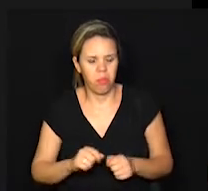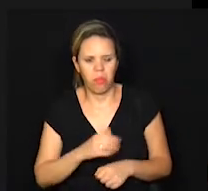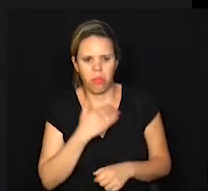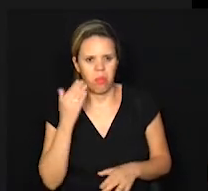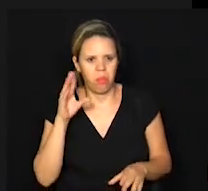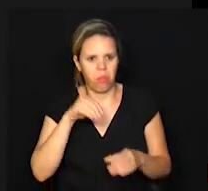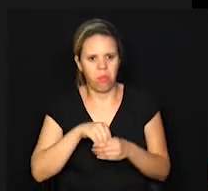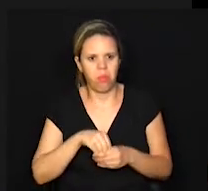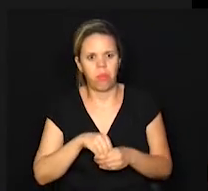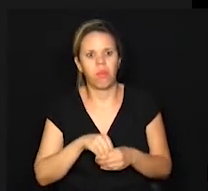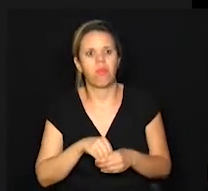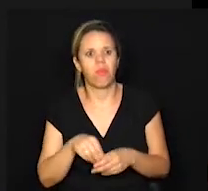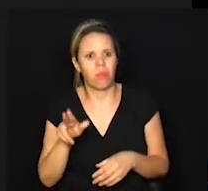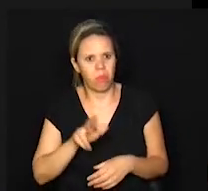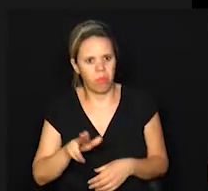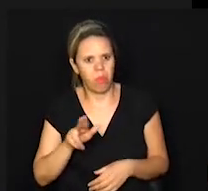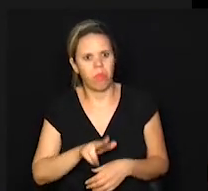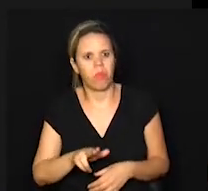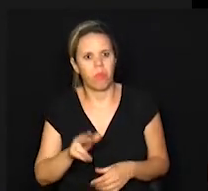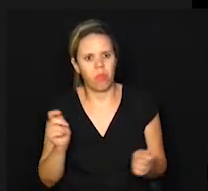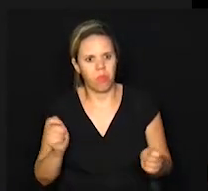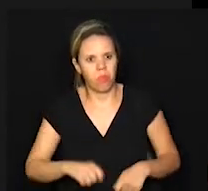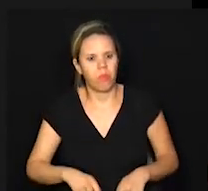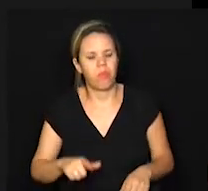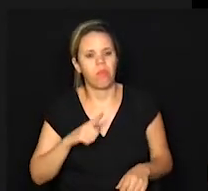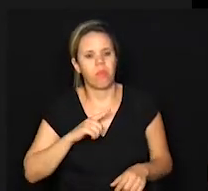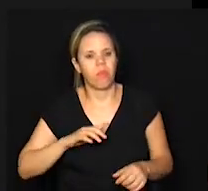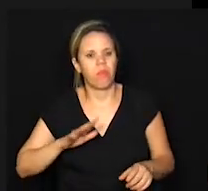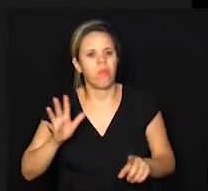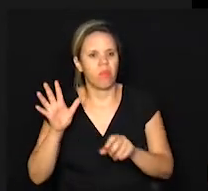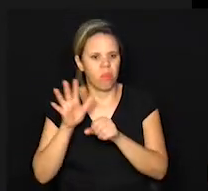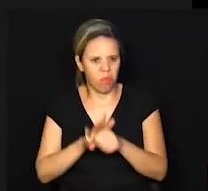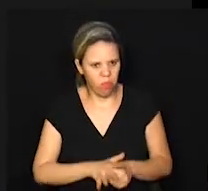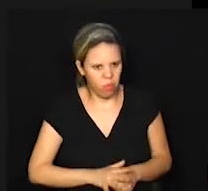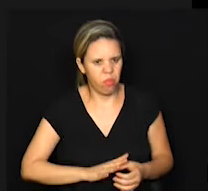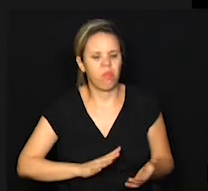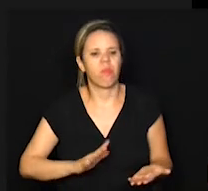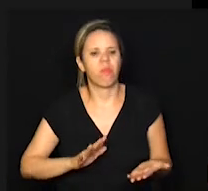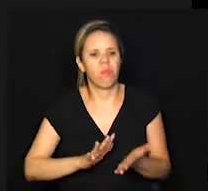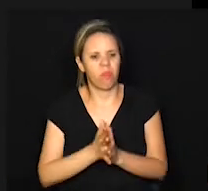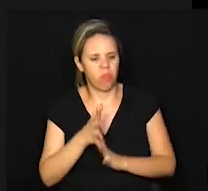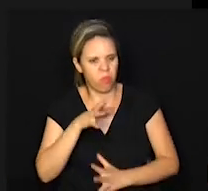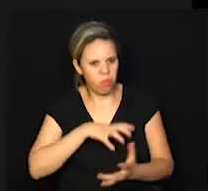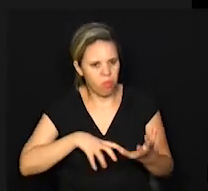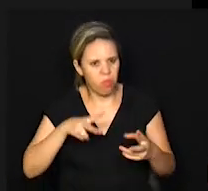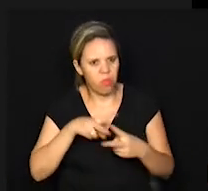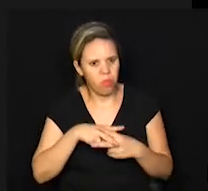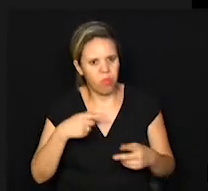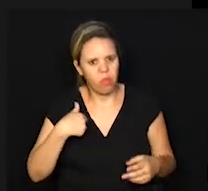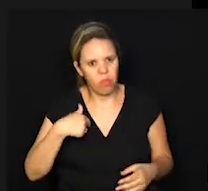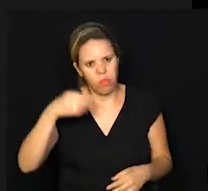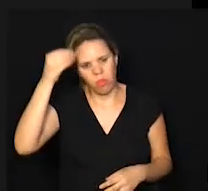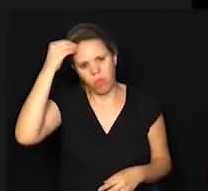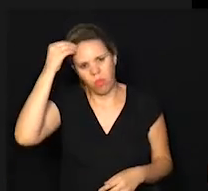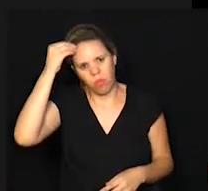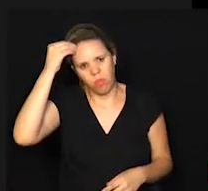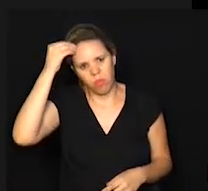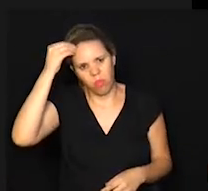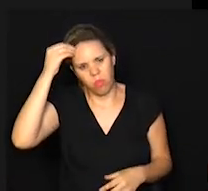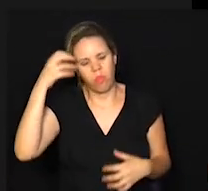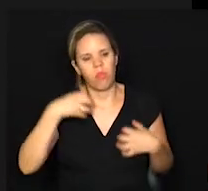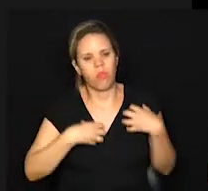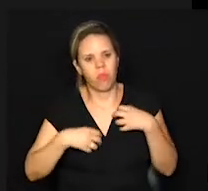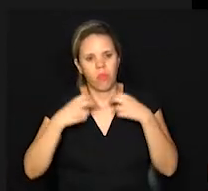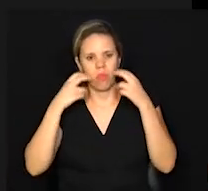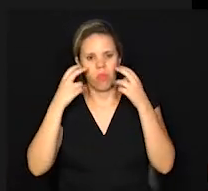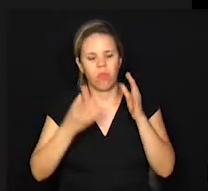dentro da faculdade, eu poderia ter sido agredida dentro da faculdade, e eu saí como culpada, constrangida. Eu